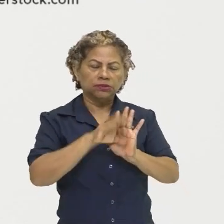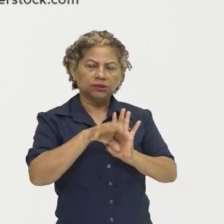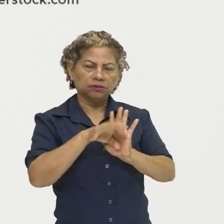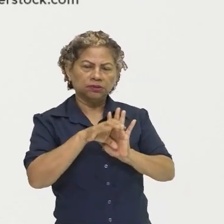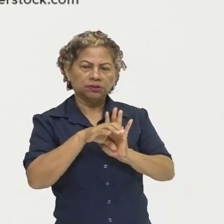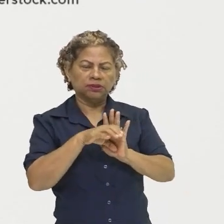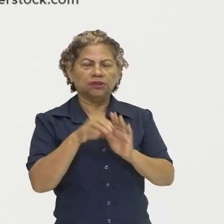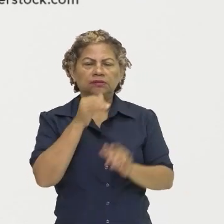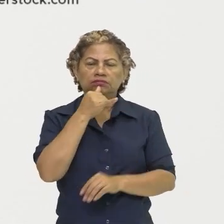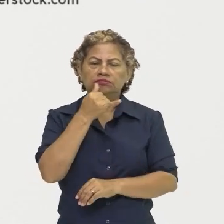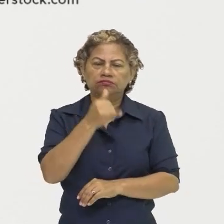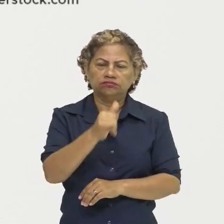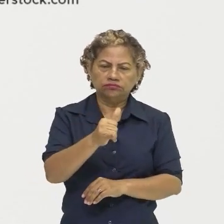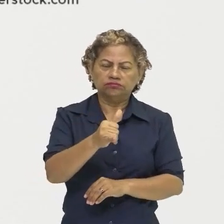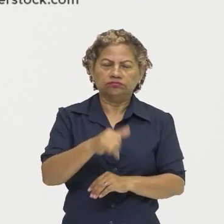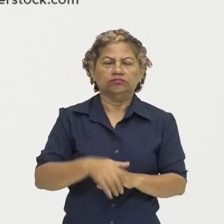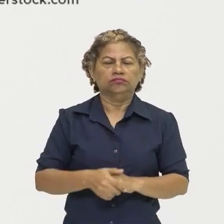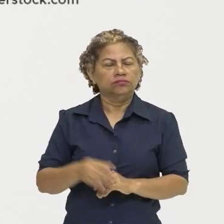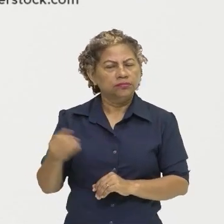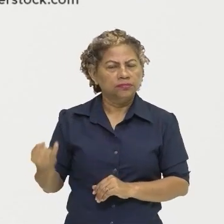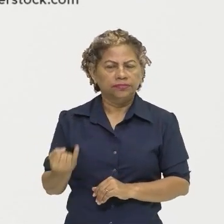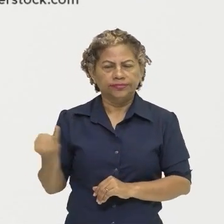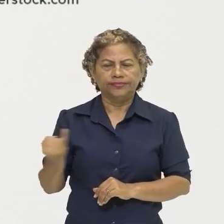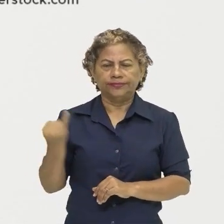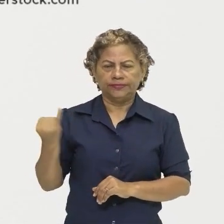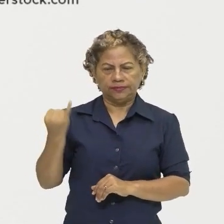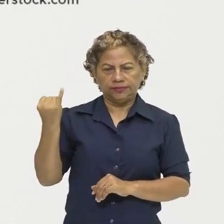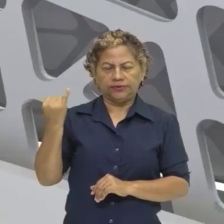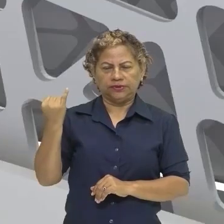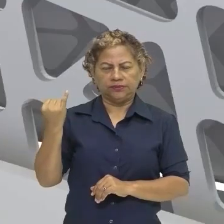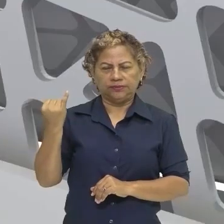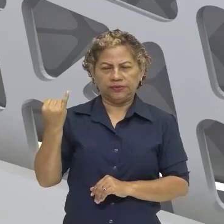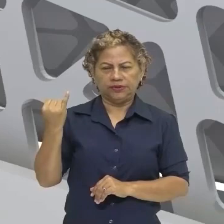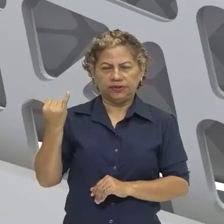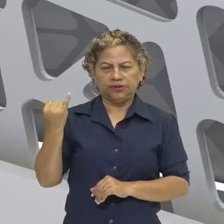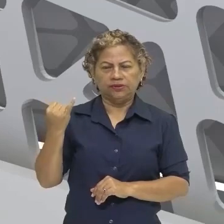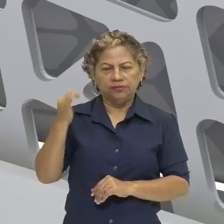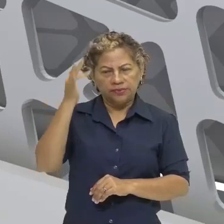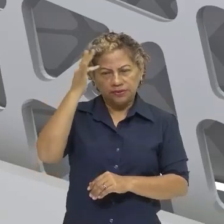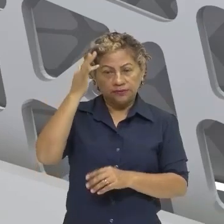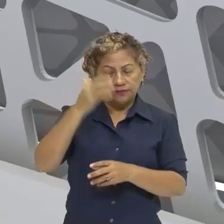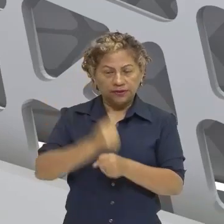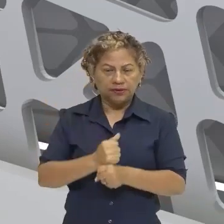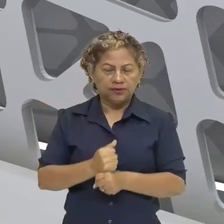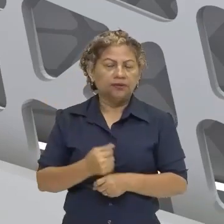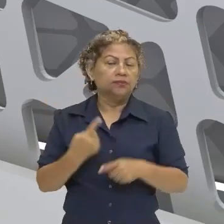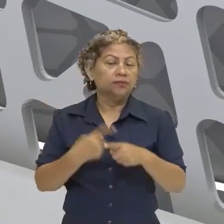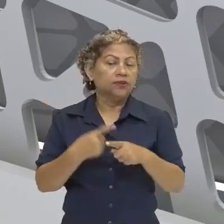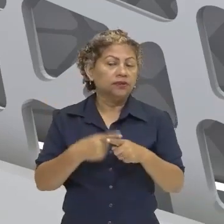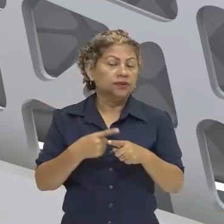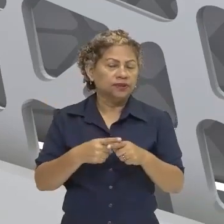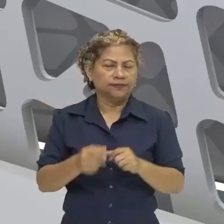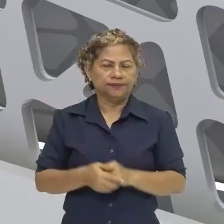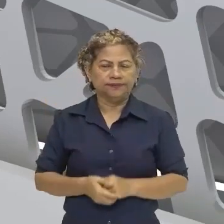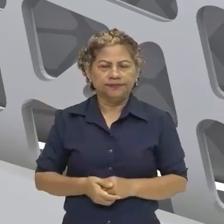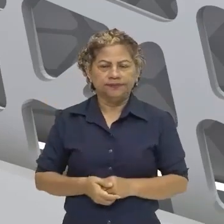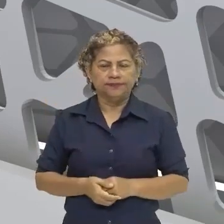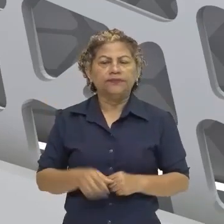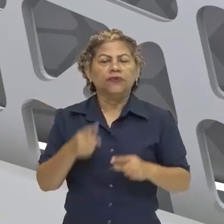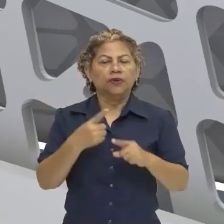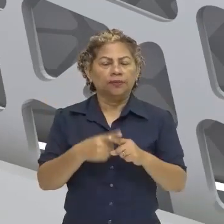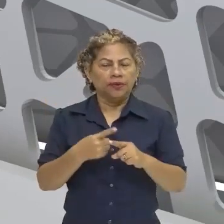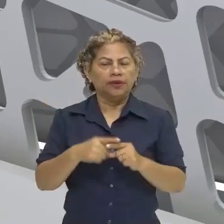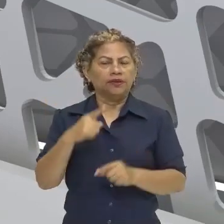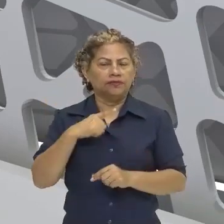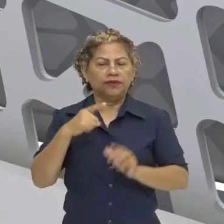energia é um dos mais importantes para a física. Por quê? Porque você tem aí